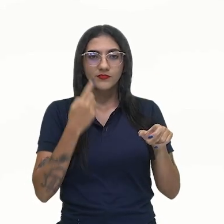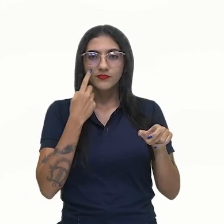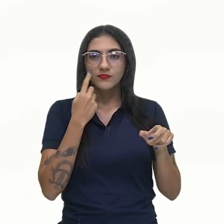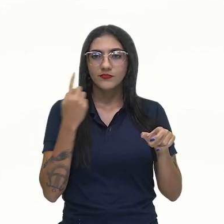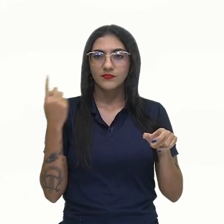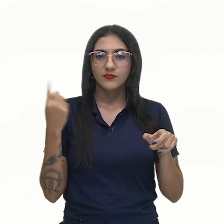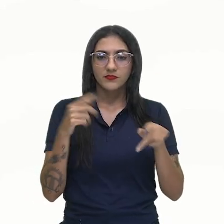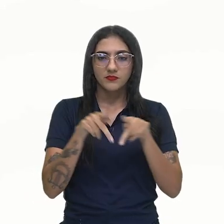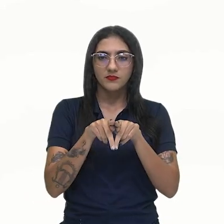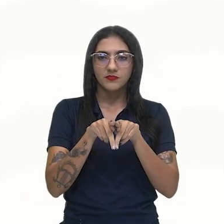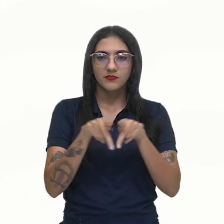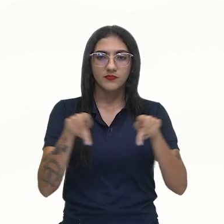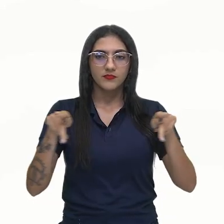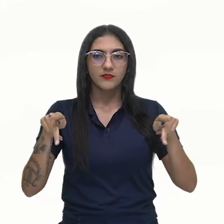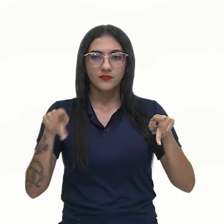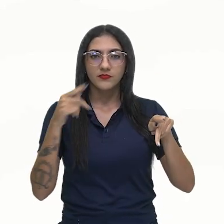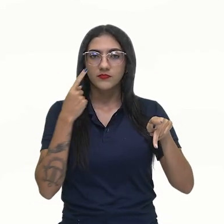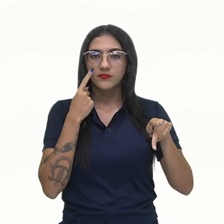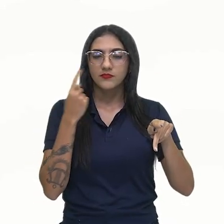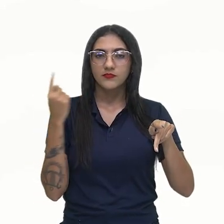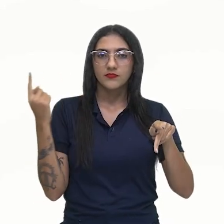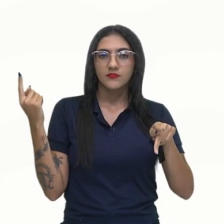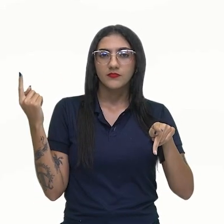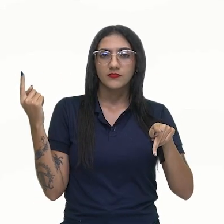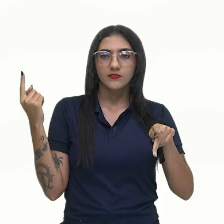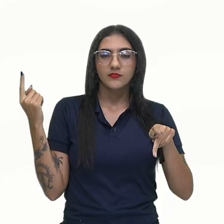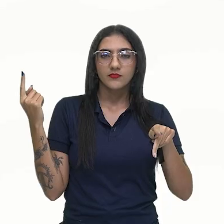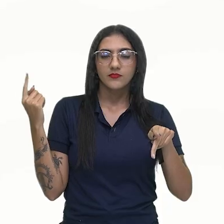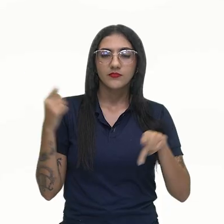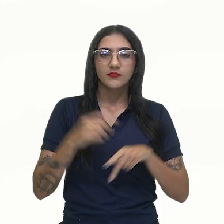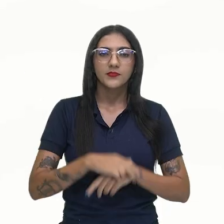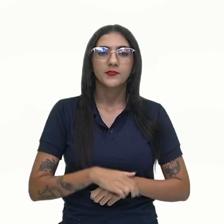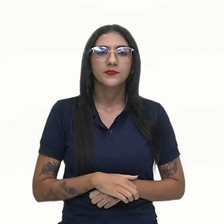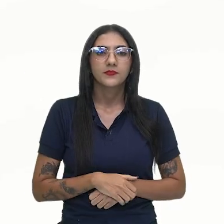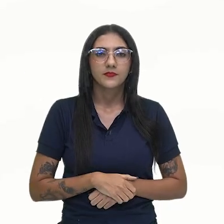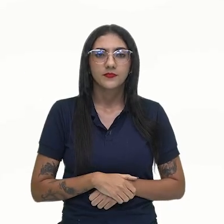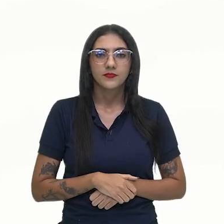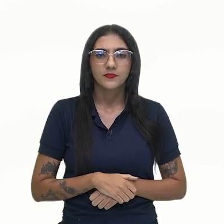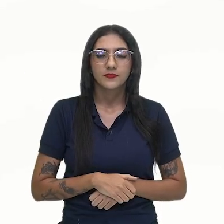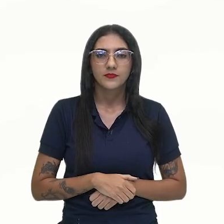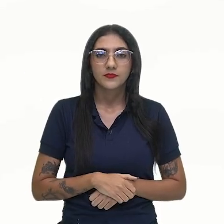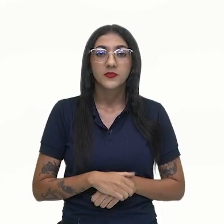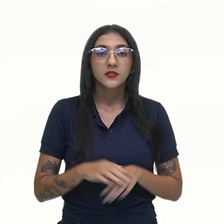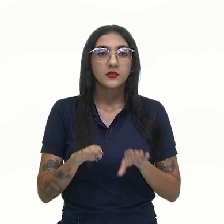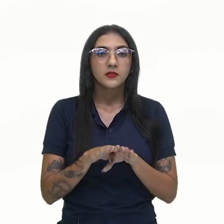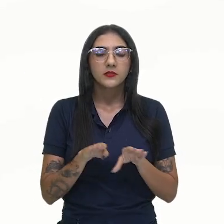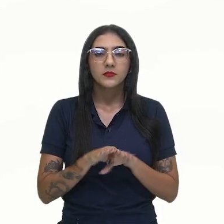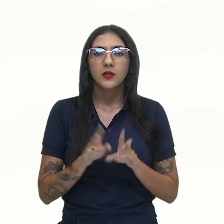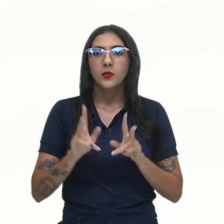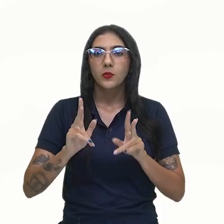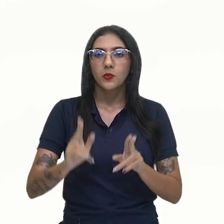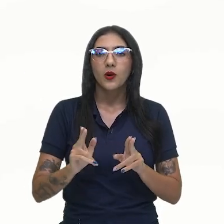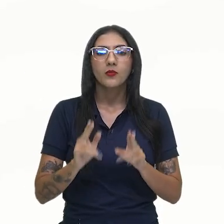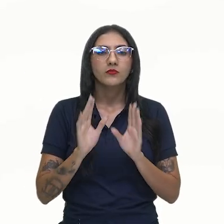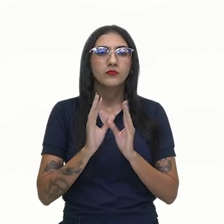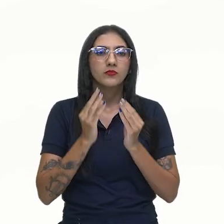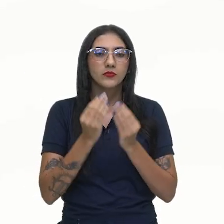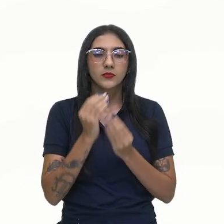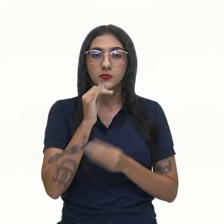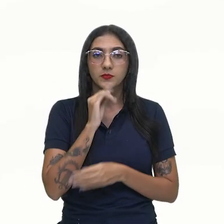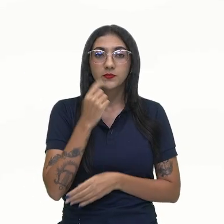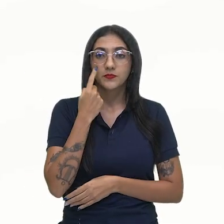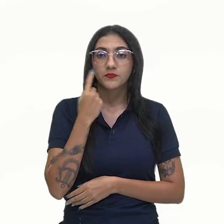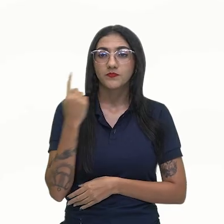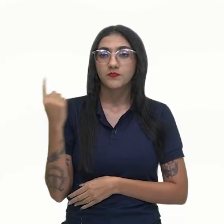terceiro período da família 1. Está aqui o sódio. O mesmo raciocínio para quem?